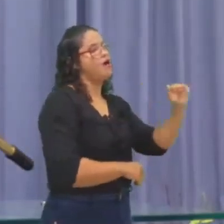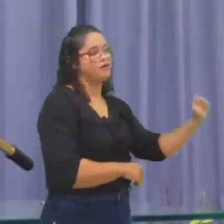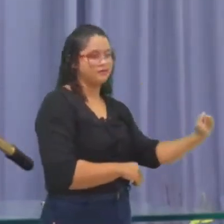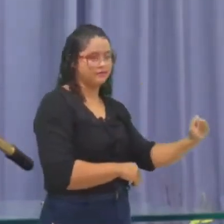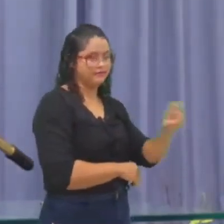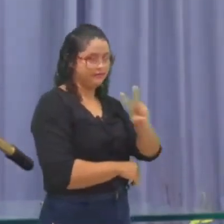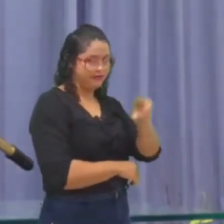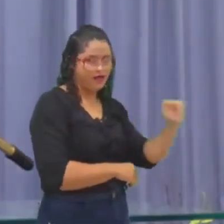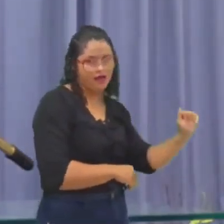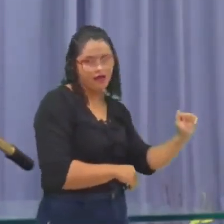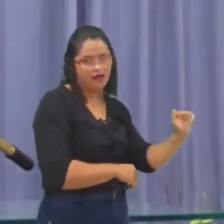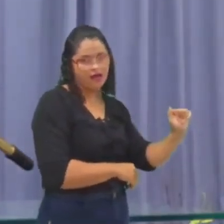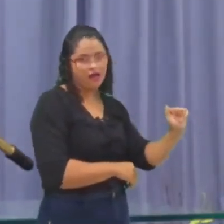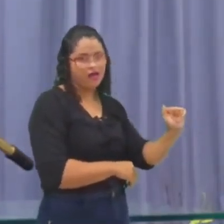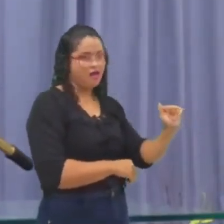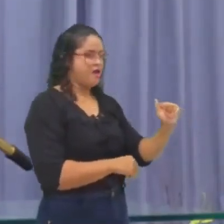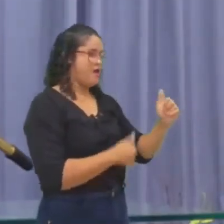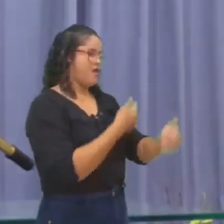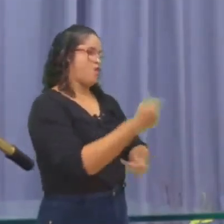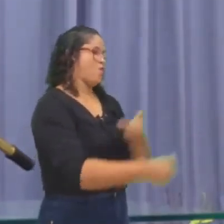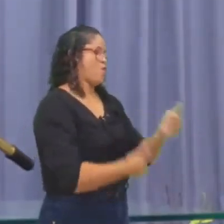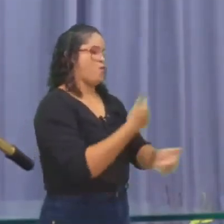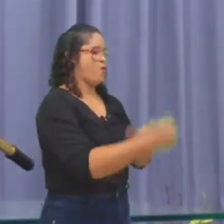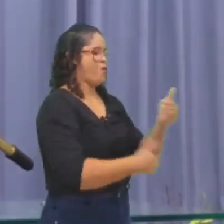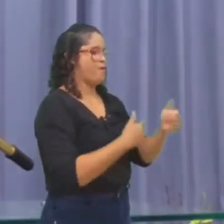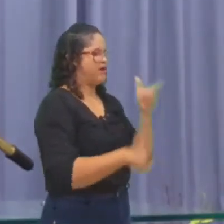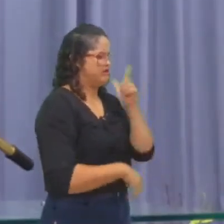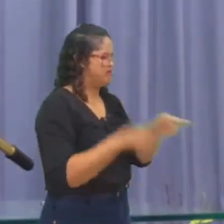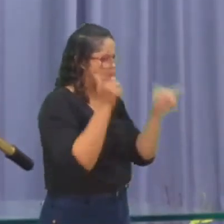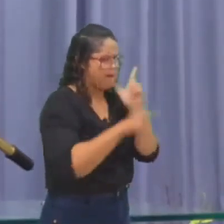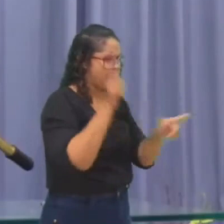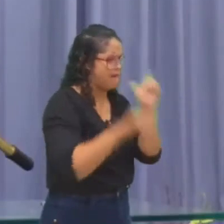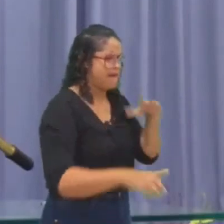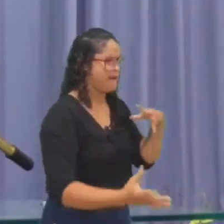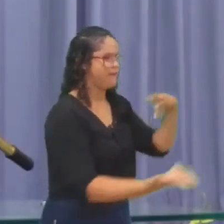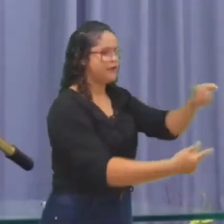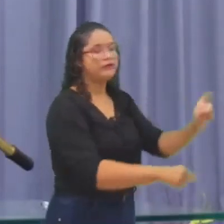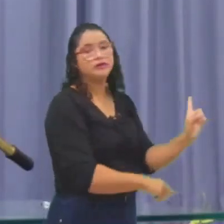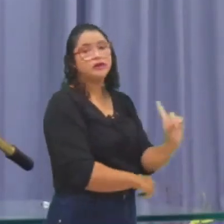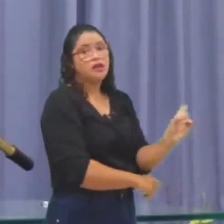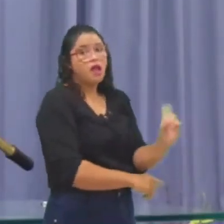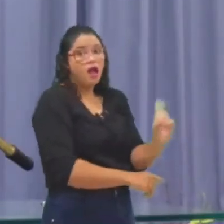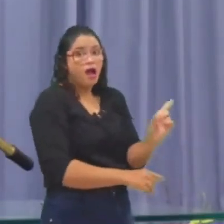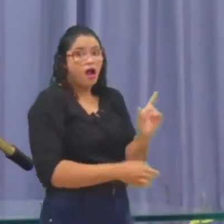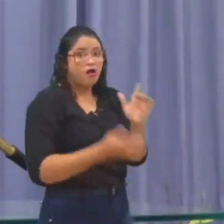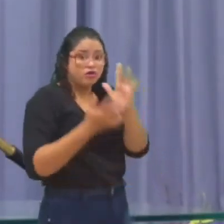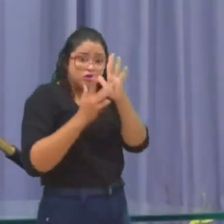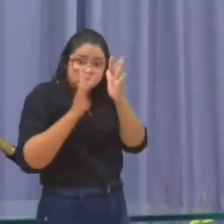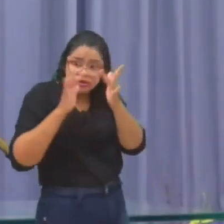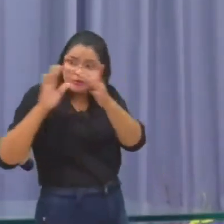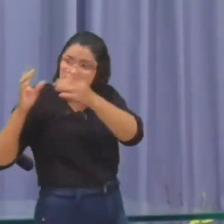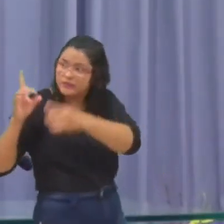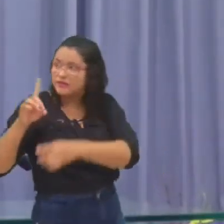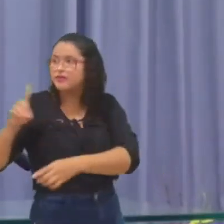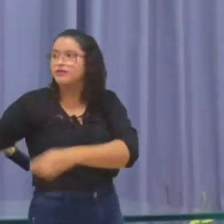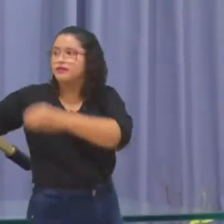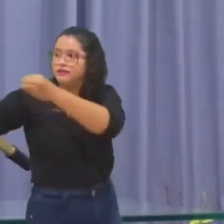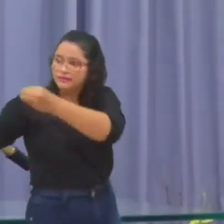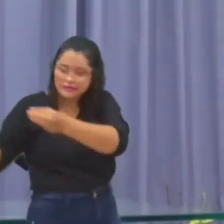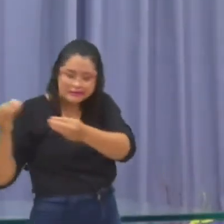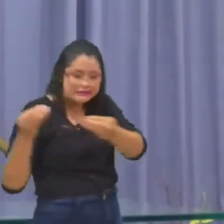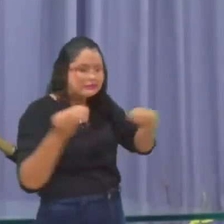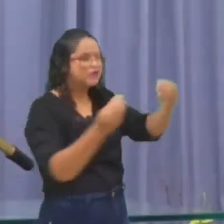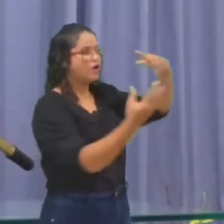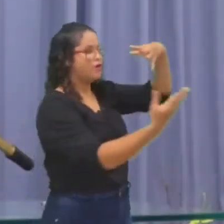muito trabalho para conseguir. Ele está dizendo: olha, eu darei essa terra a vocês. E aí nós vamos encontrar,